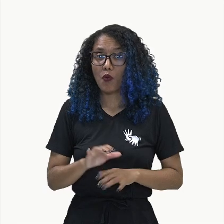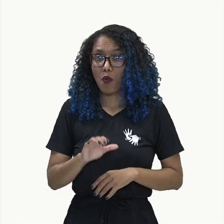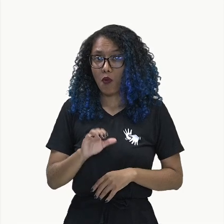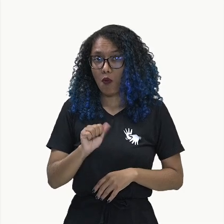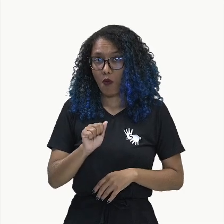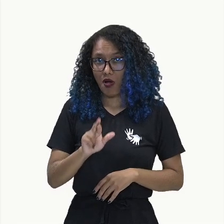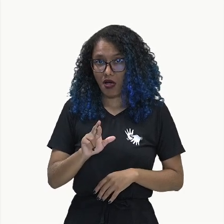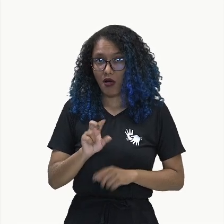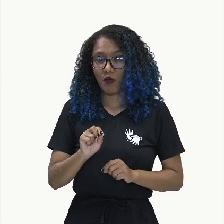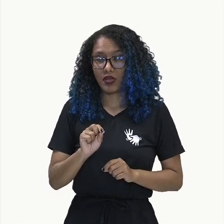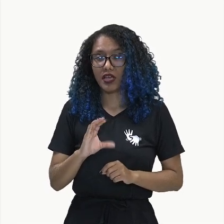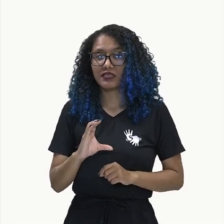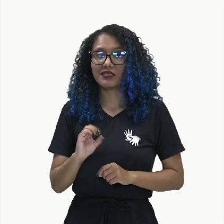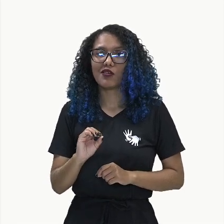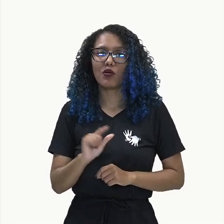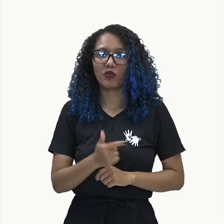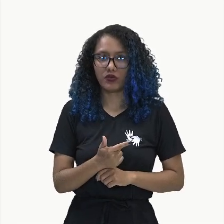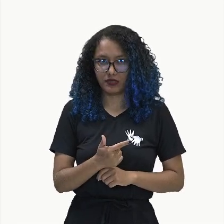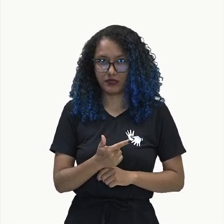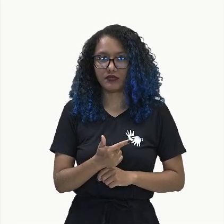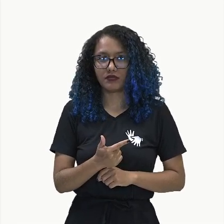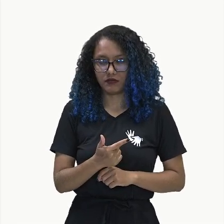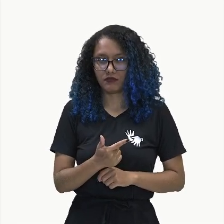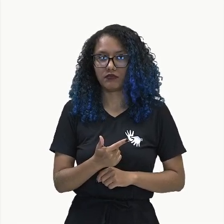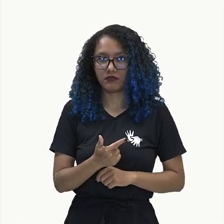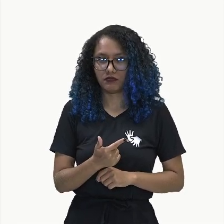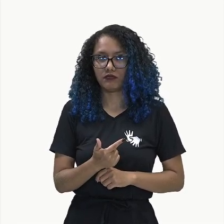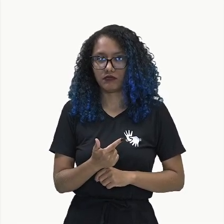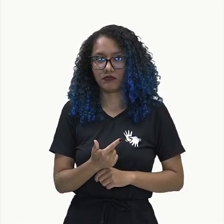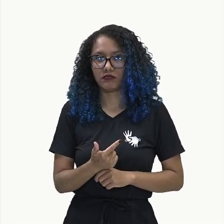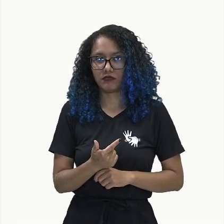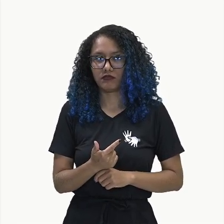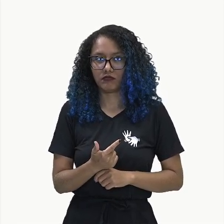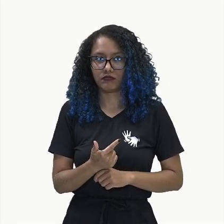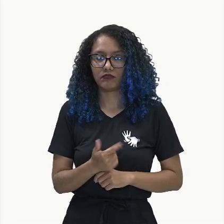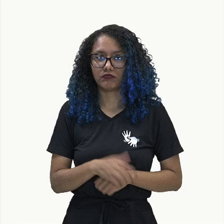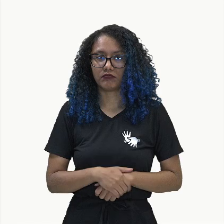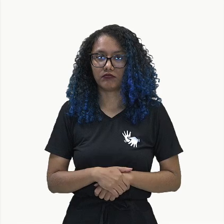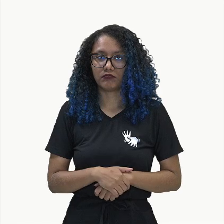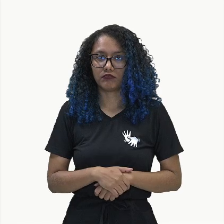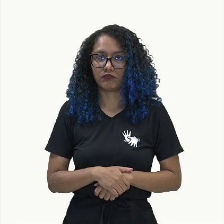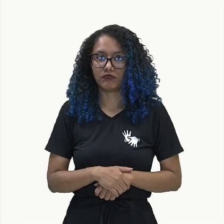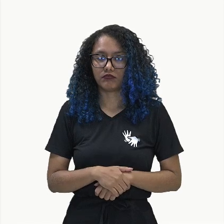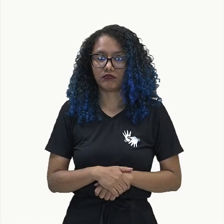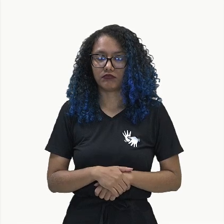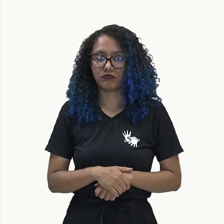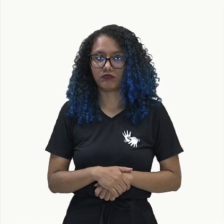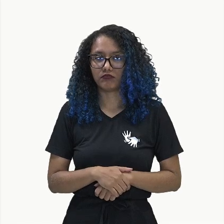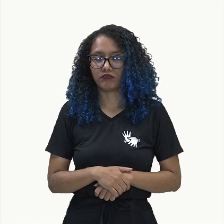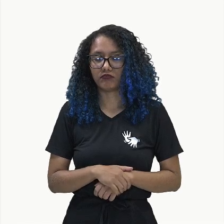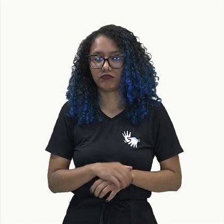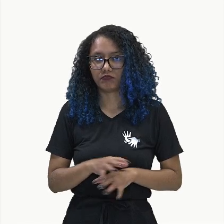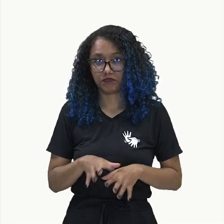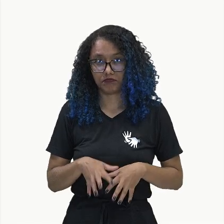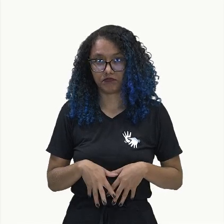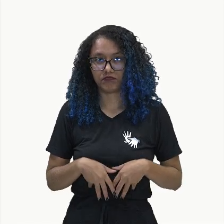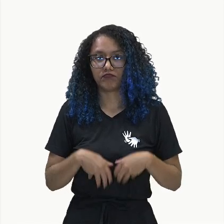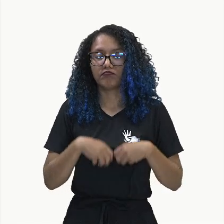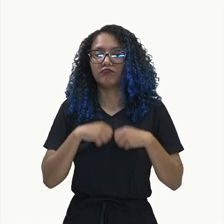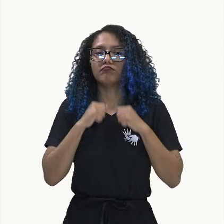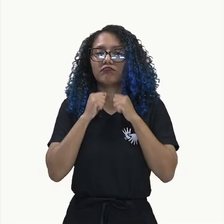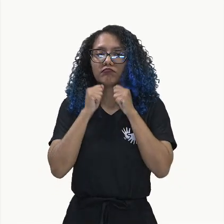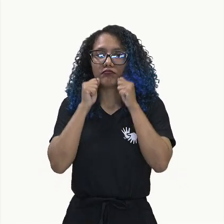de carbono, CO2, né? O gás carbônico, ele é expelido pelos pulmões, ele